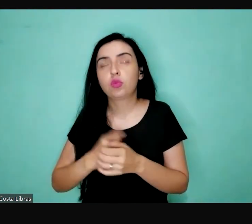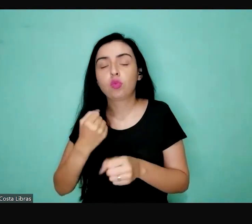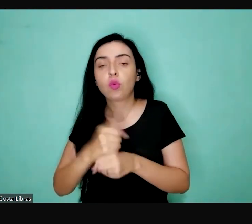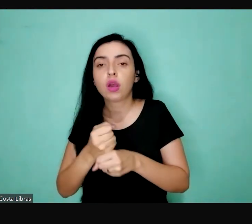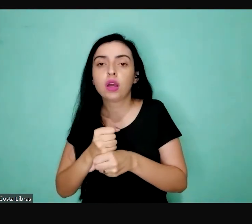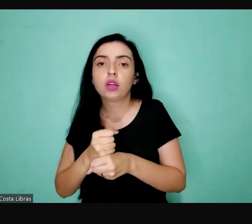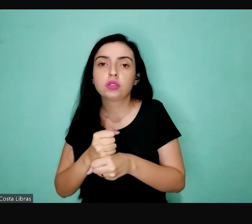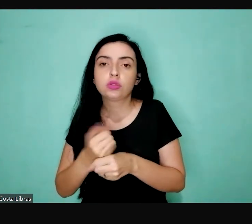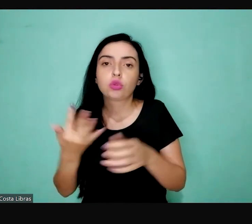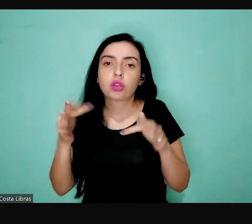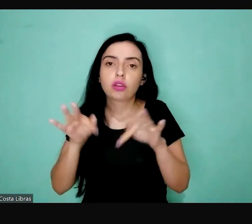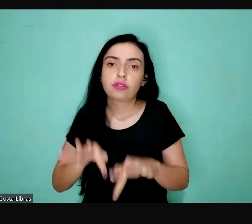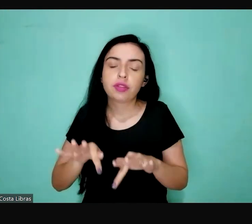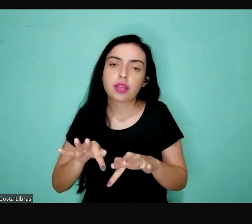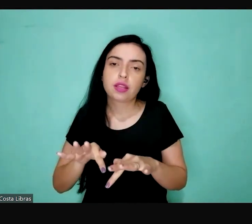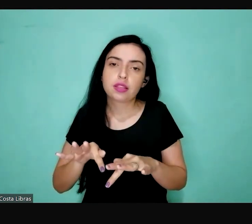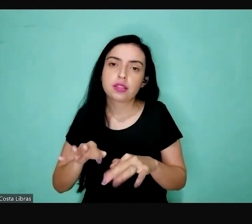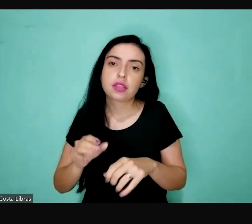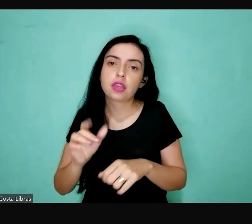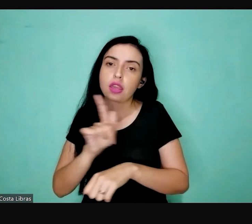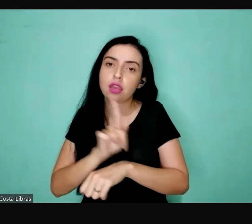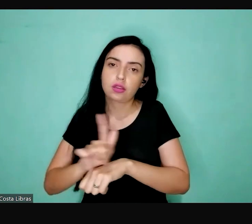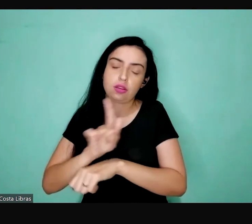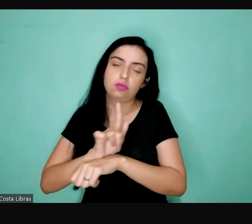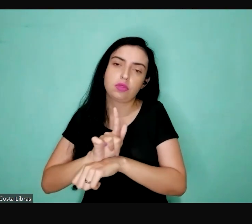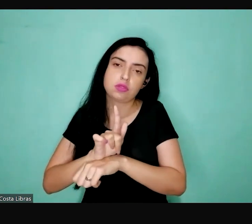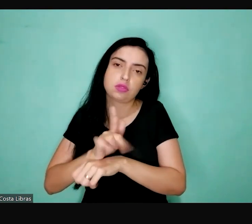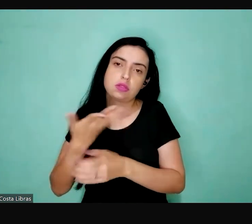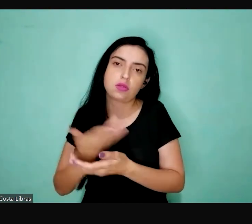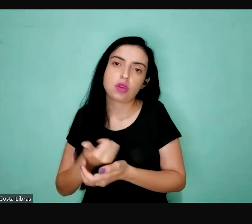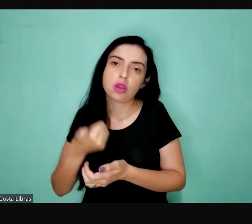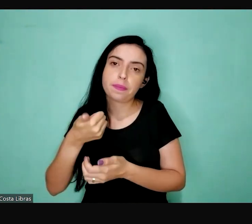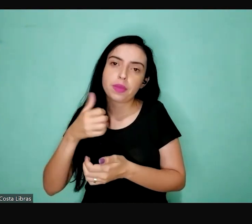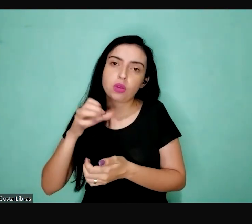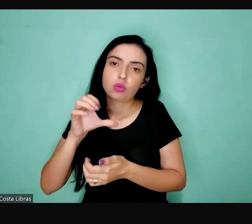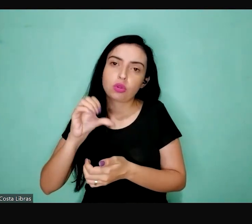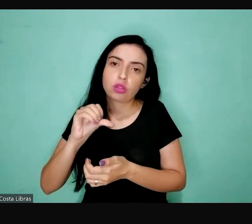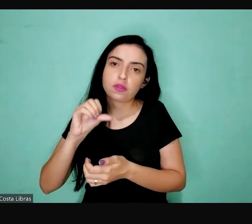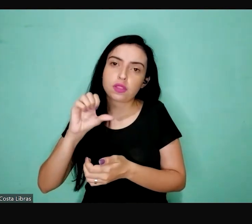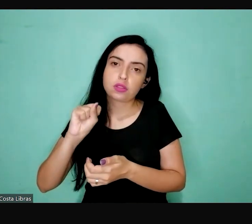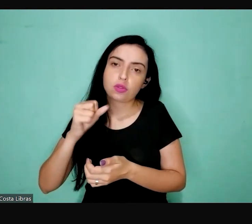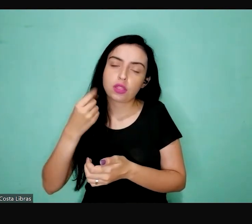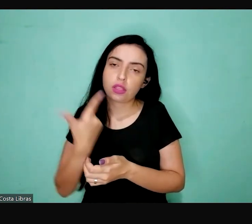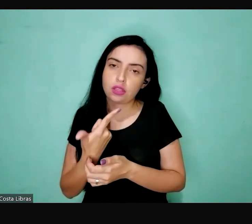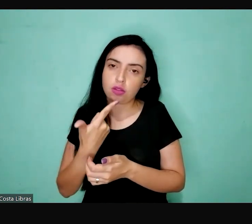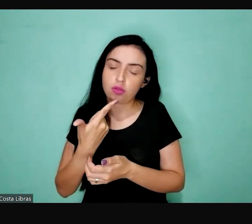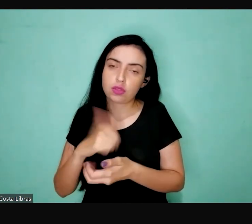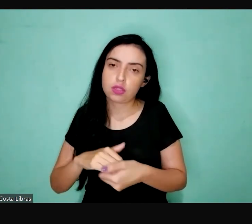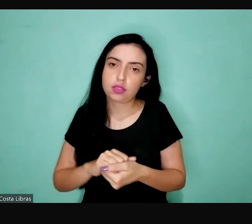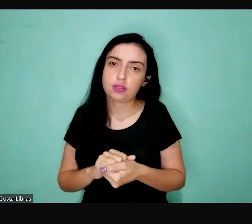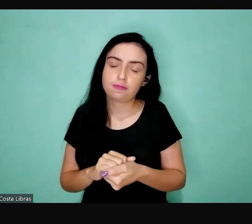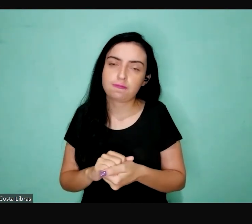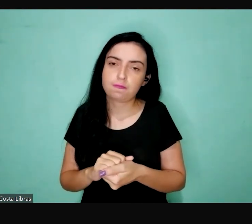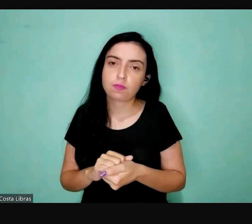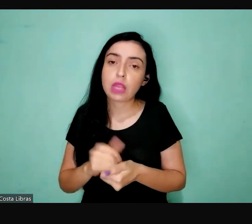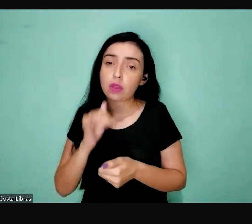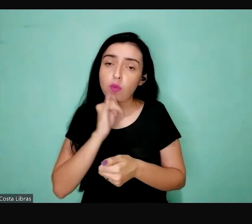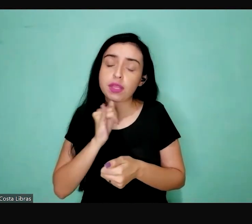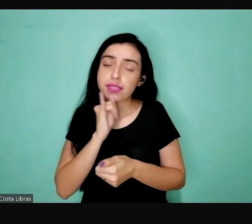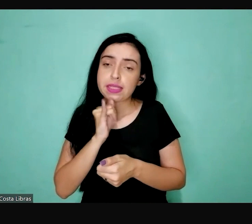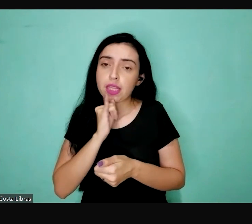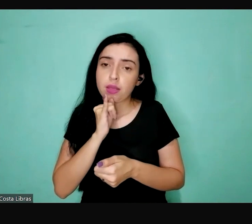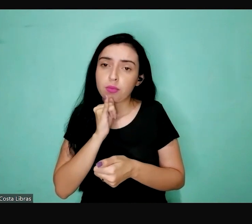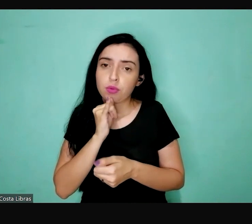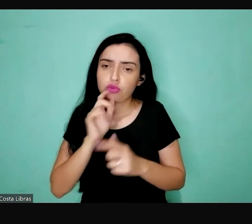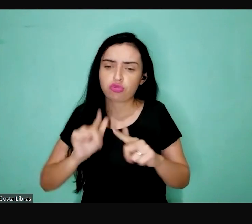finalizei a graduação de 1988. É um exemplo da força